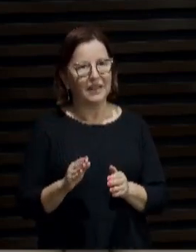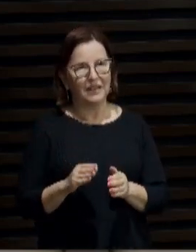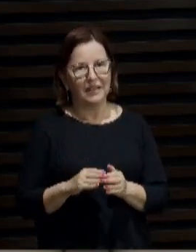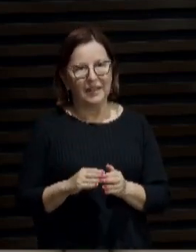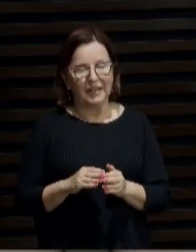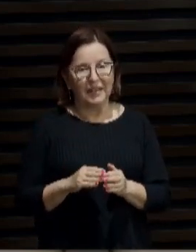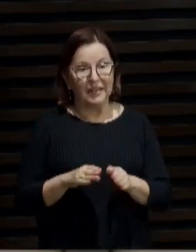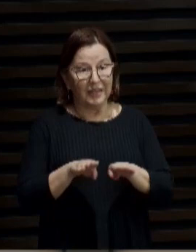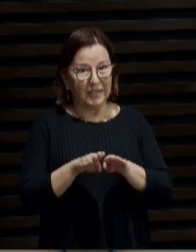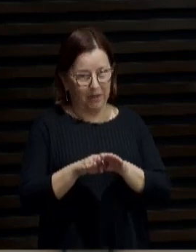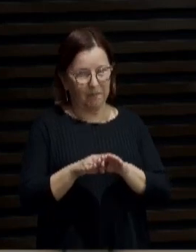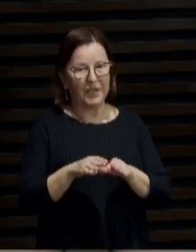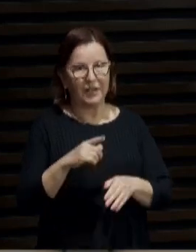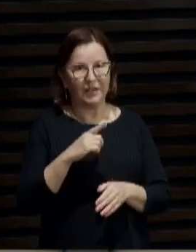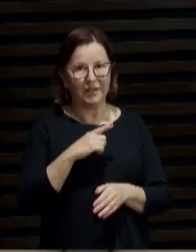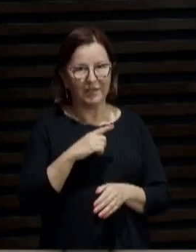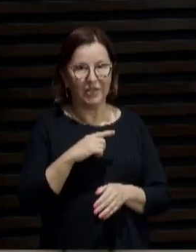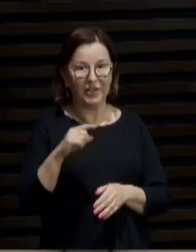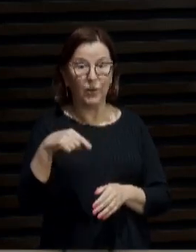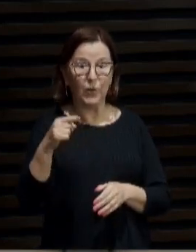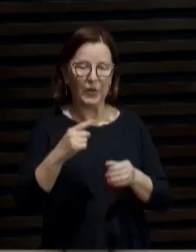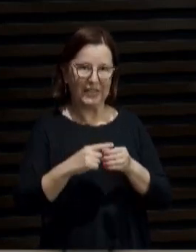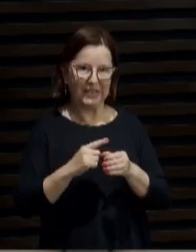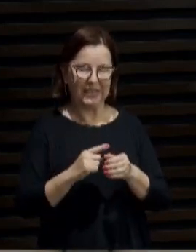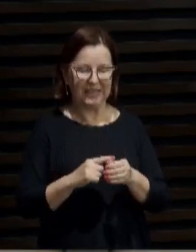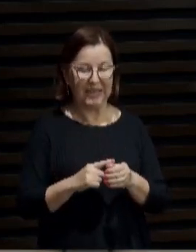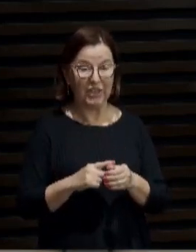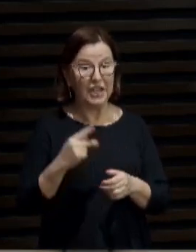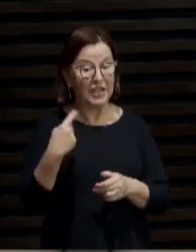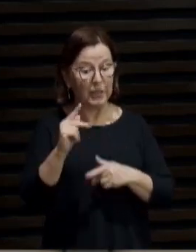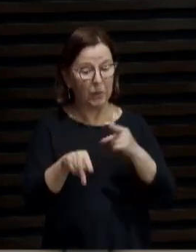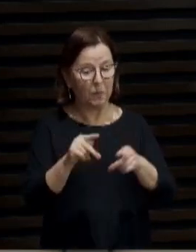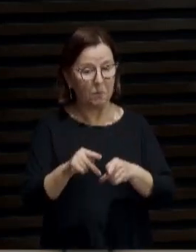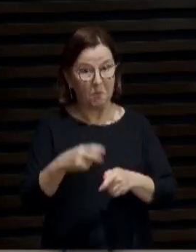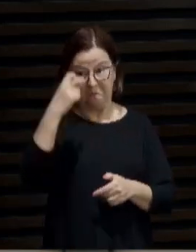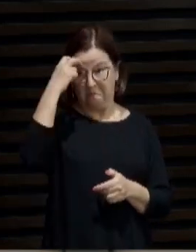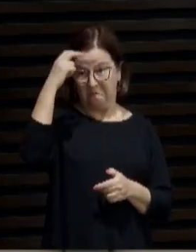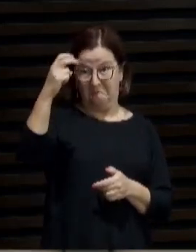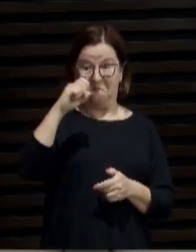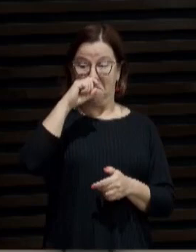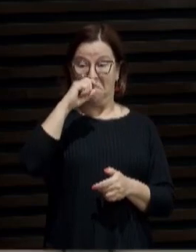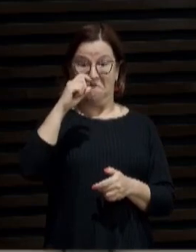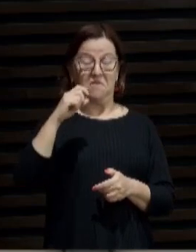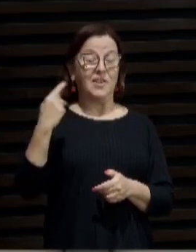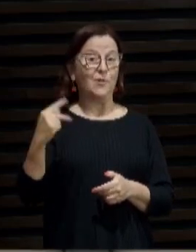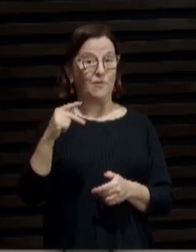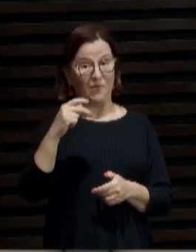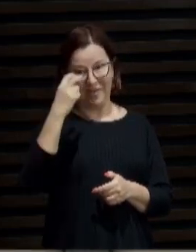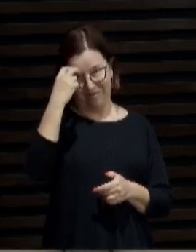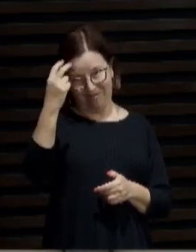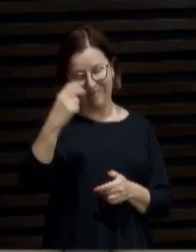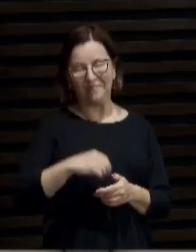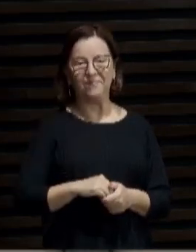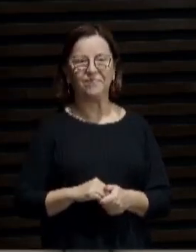de volumes. Seu povo era culto e muito orgulhoso de sua cultura. Então, meus irmãos, como